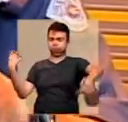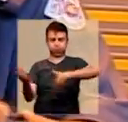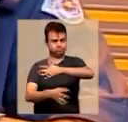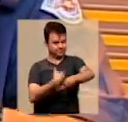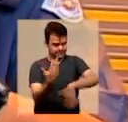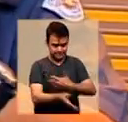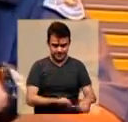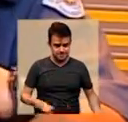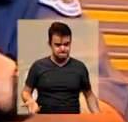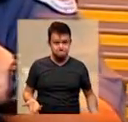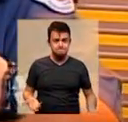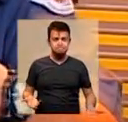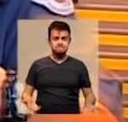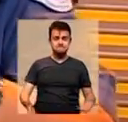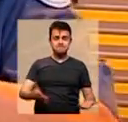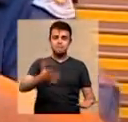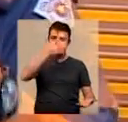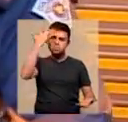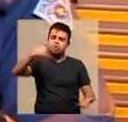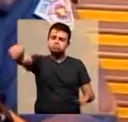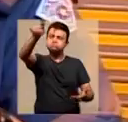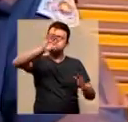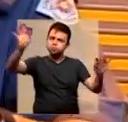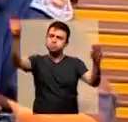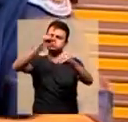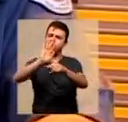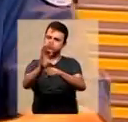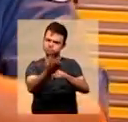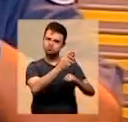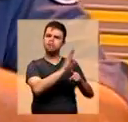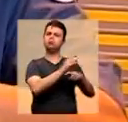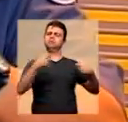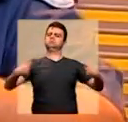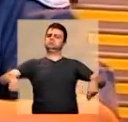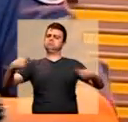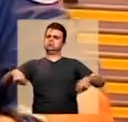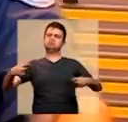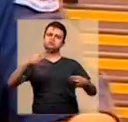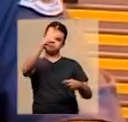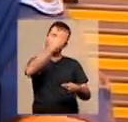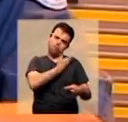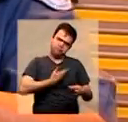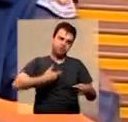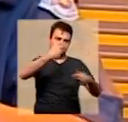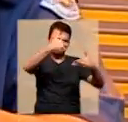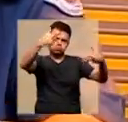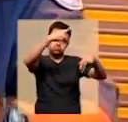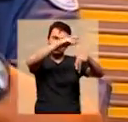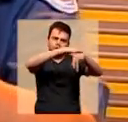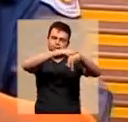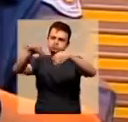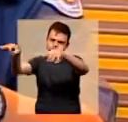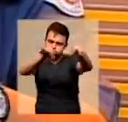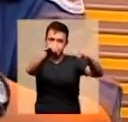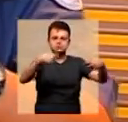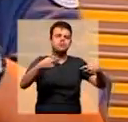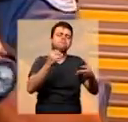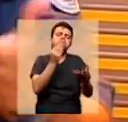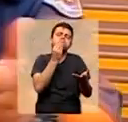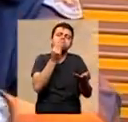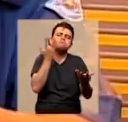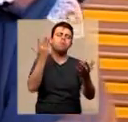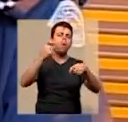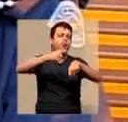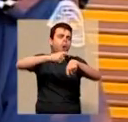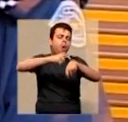vira um caos. Então, por exemplo, todo mundo tem que ajudar. Então, o poder público tem que disponibilizar as rotas, às vezes, de acesso. Sim. Mas por quê? Por exemplo, vamos mudar